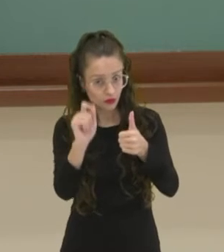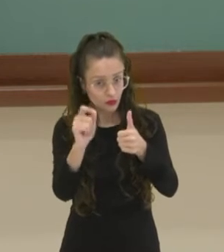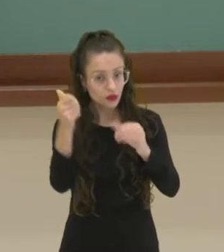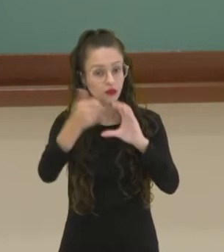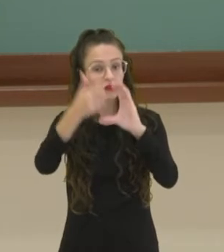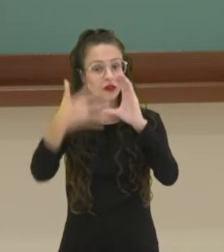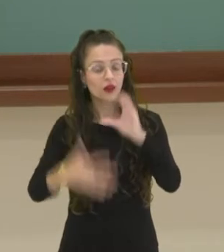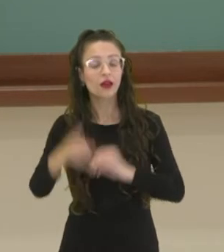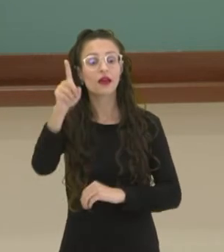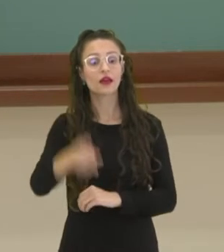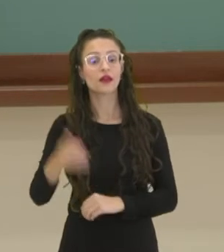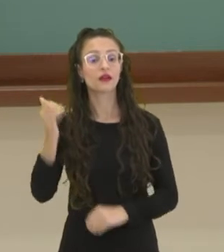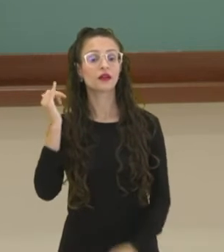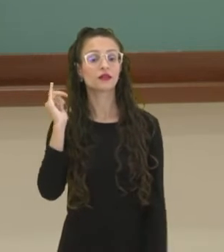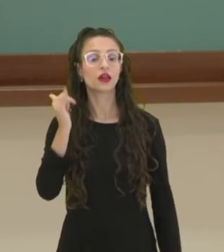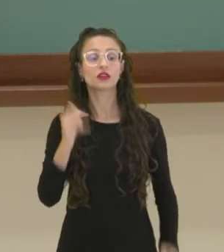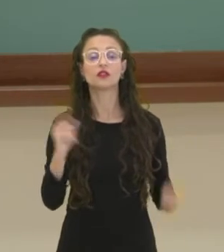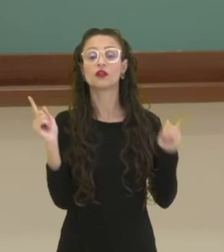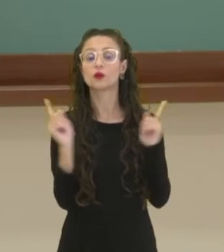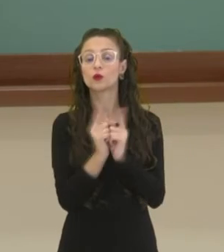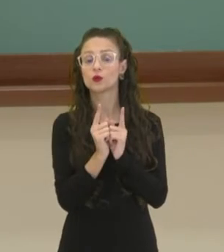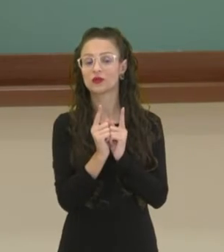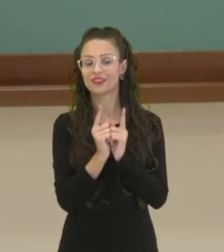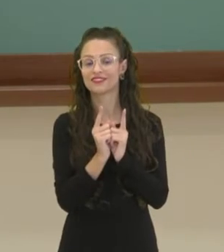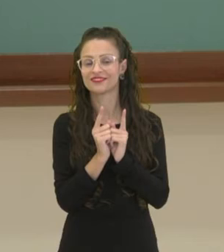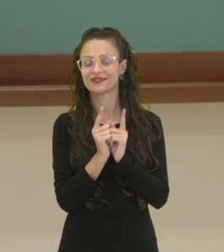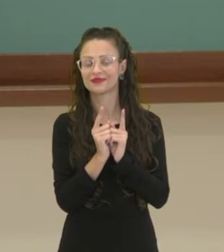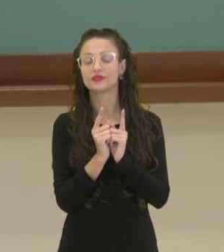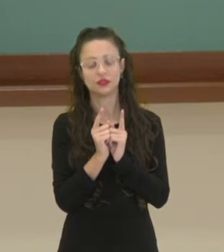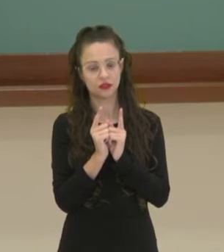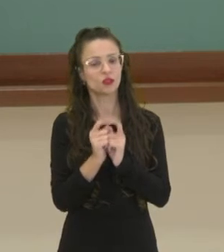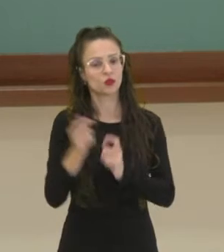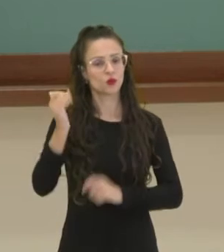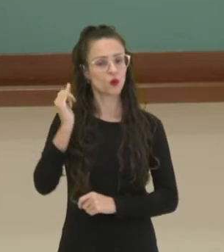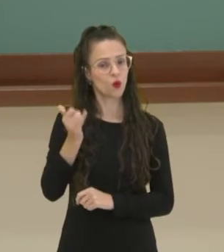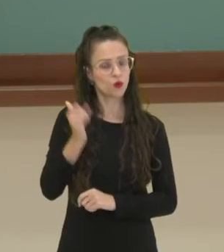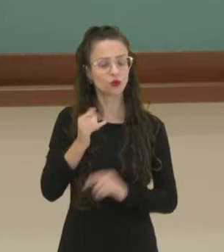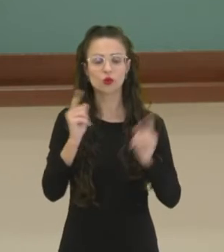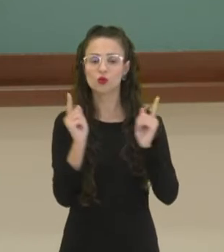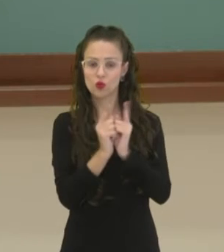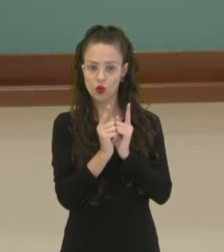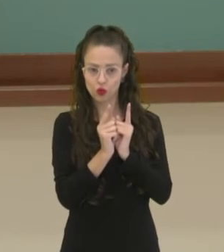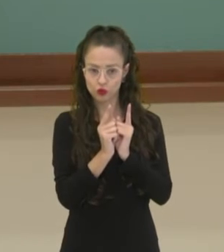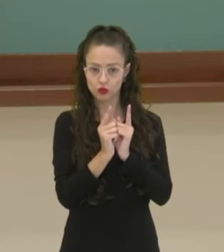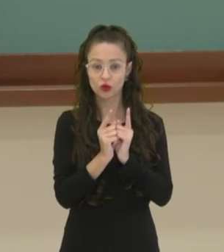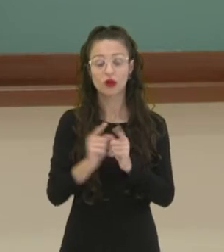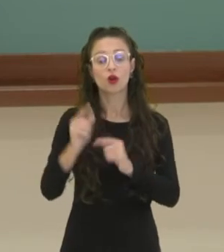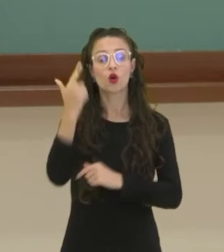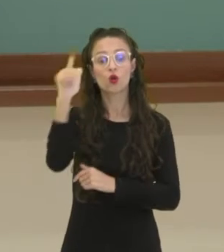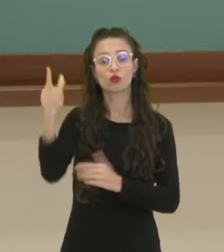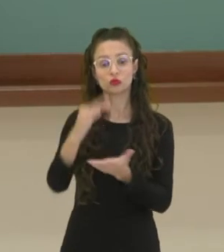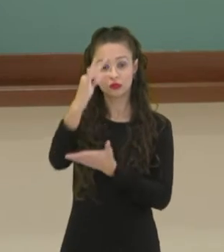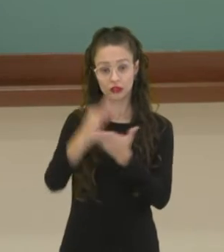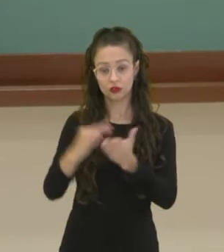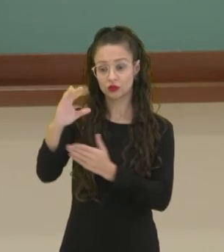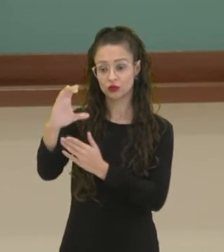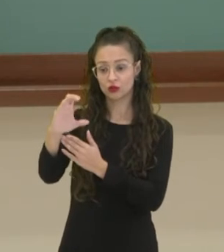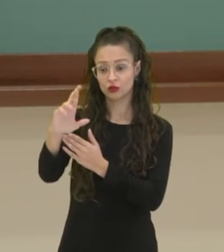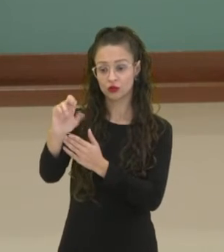Uma narrativa curta. O conto é curto, a crônica é curta. A diferença